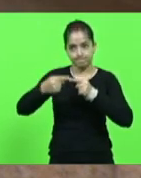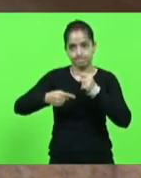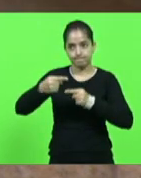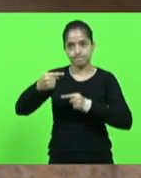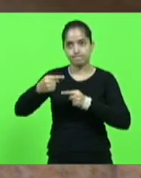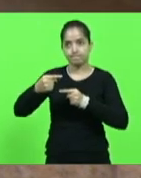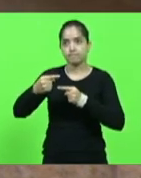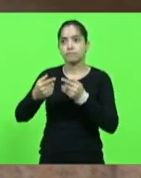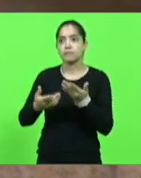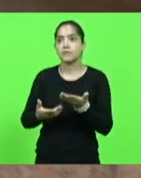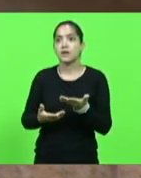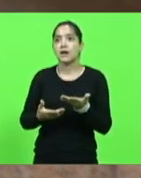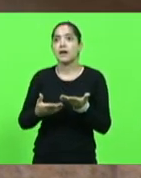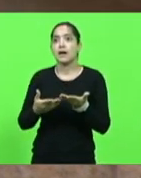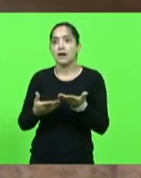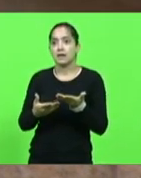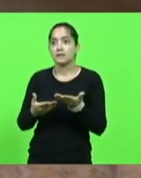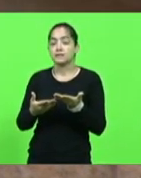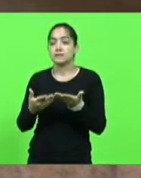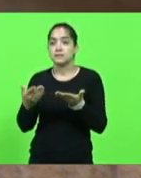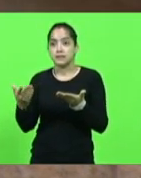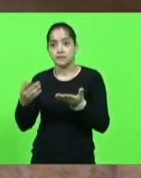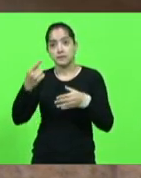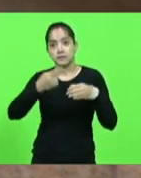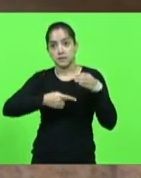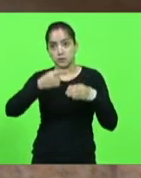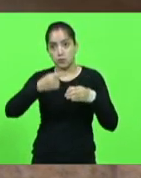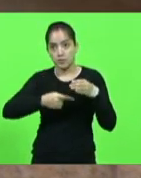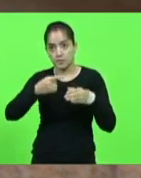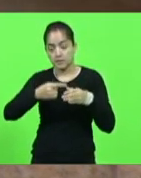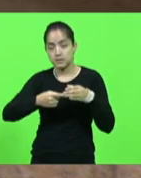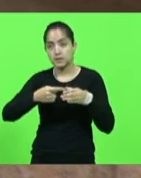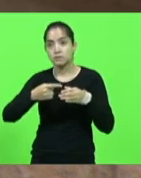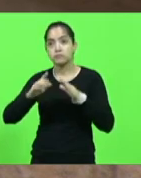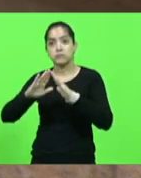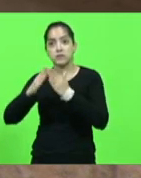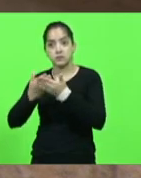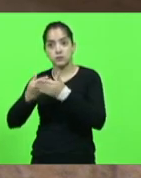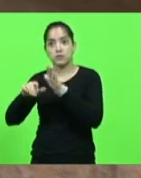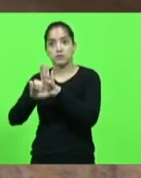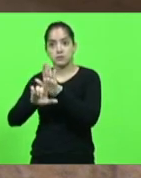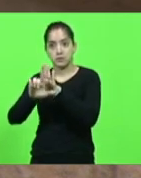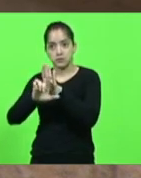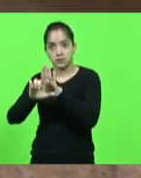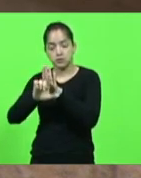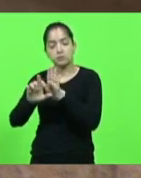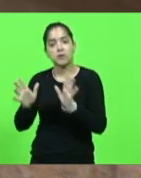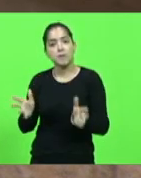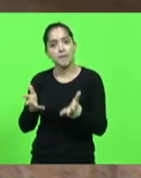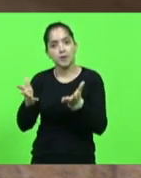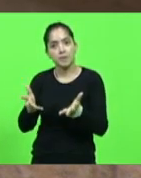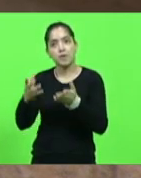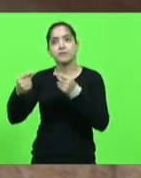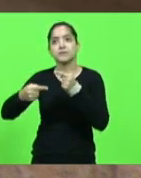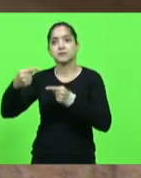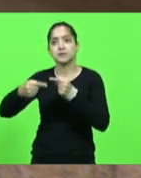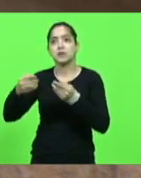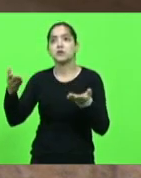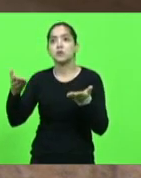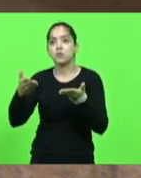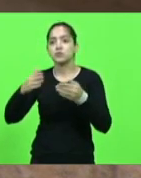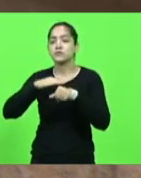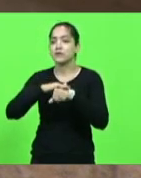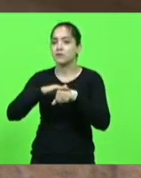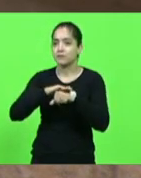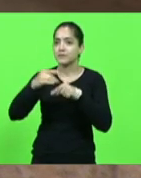a Casa, através da Comissão e da Escola do Legislativo, promove esse debate. Nós vamos hoje conversar